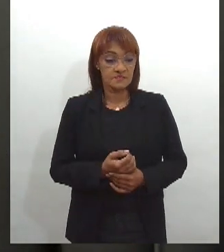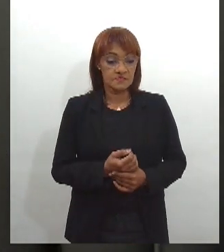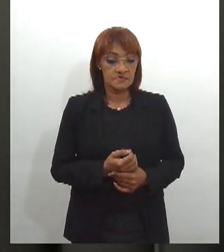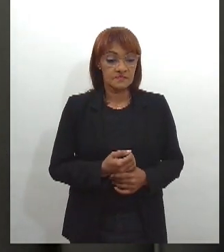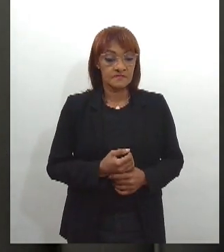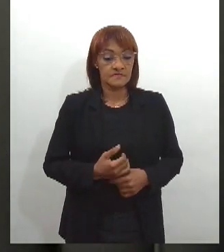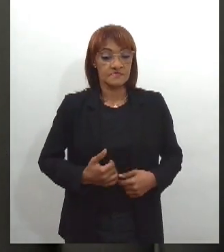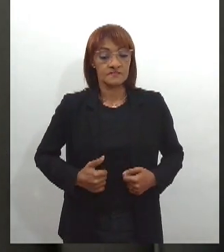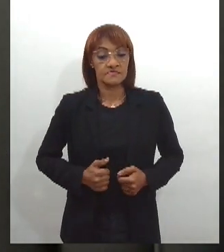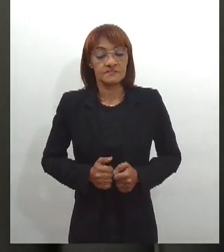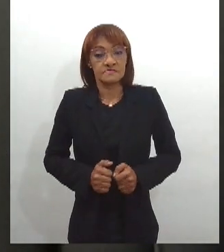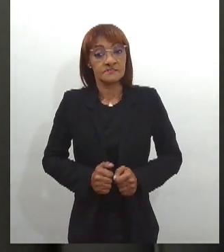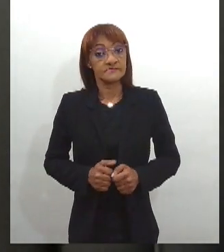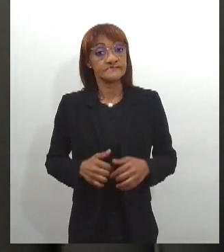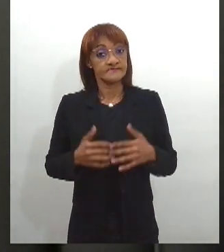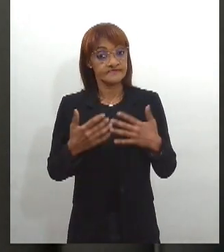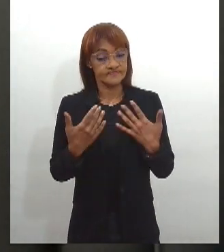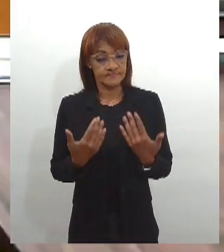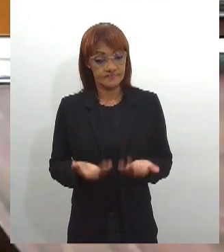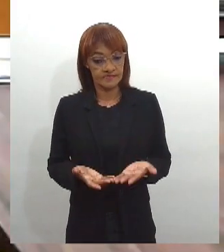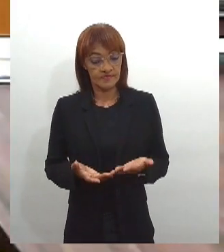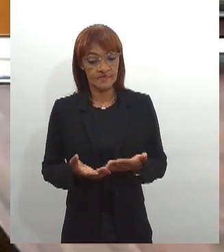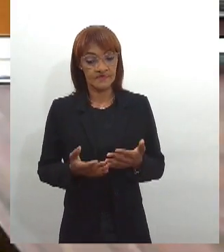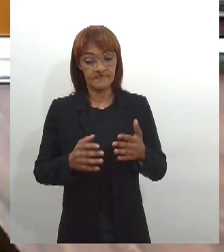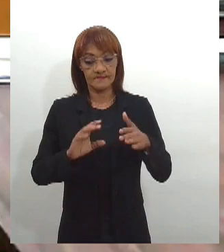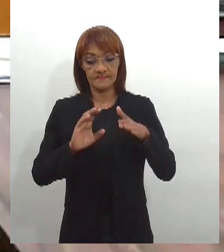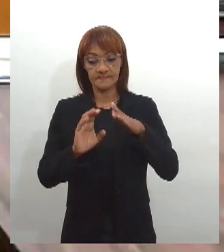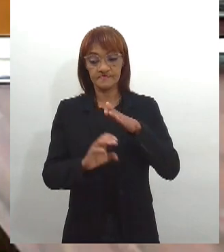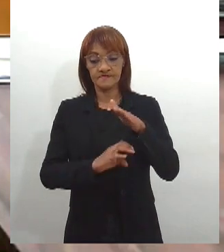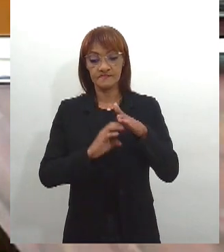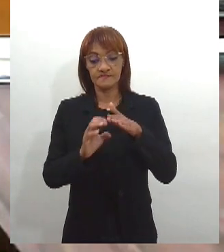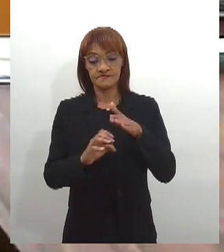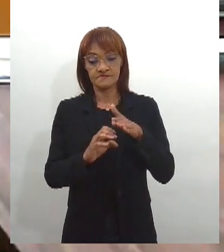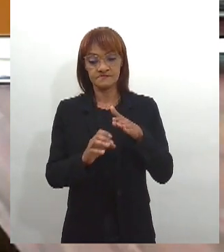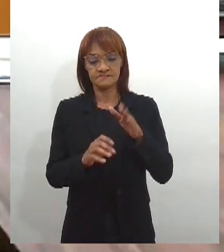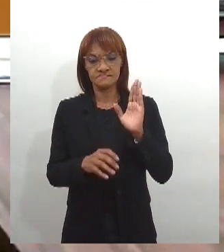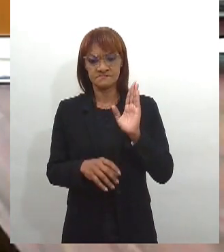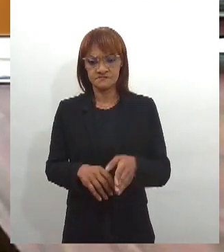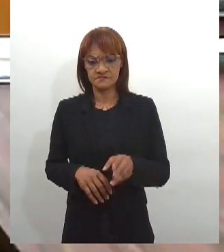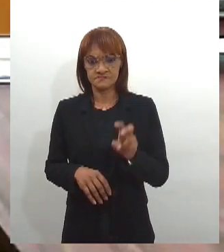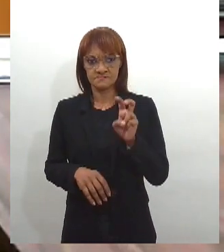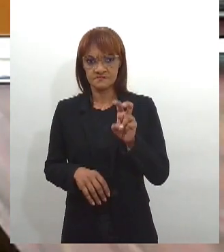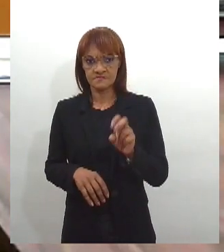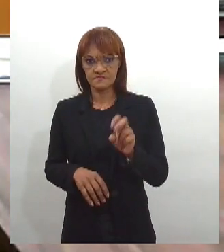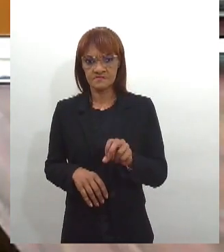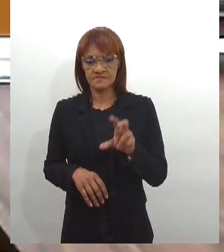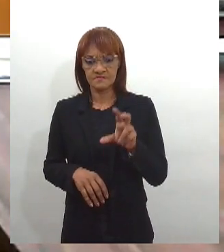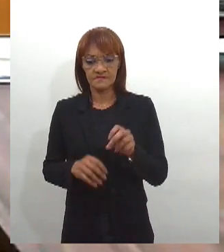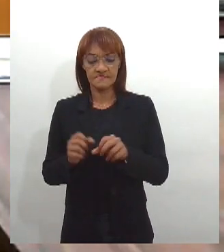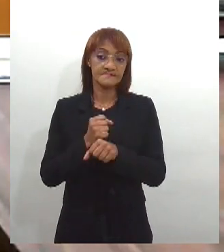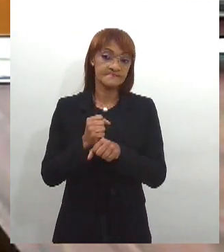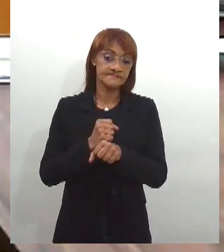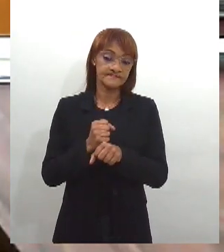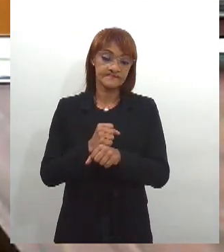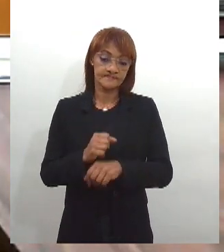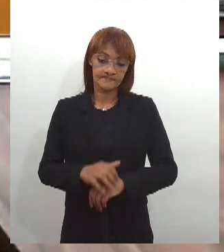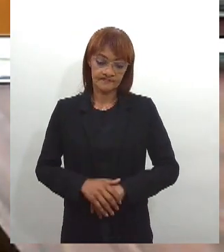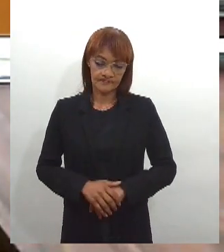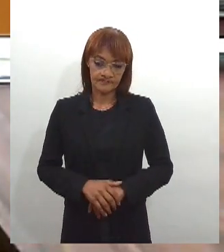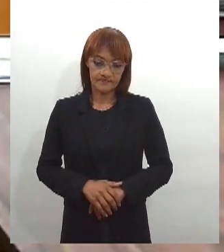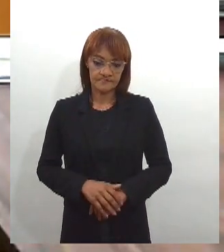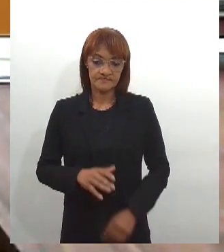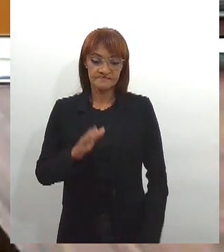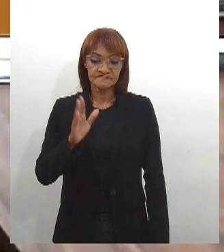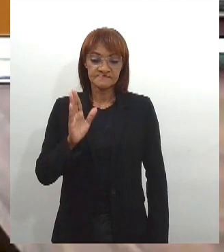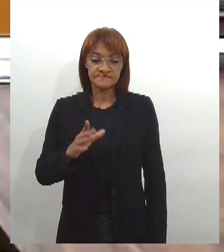Bom, a Embrapa vem aqui, né, já aí completando seus 50 anos de existência, né, entregando